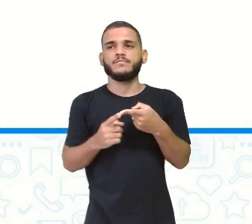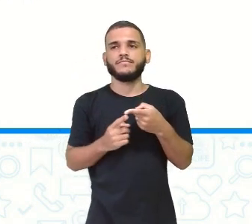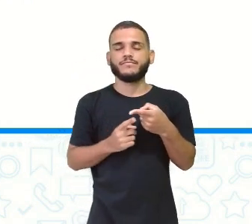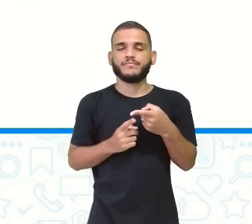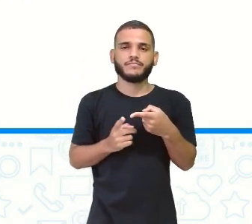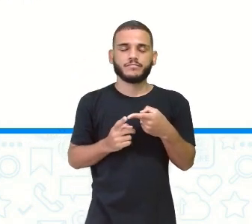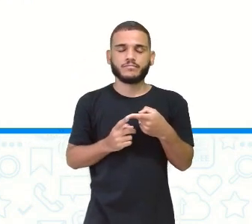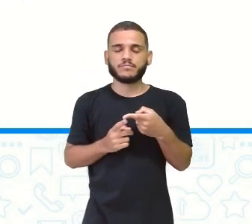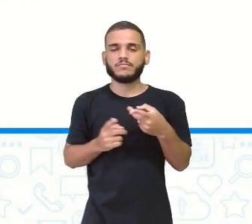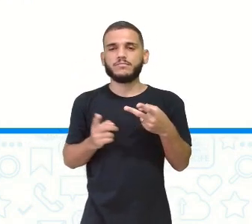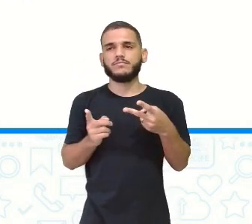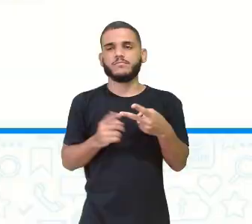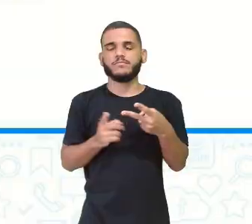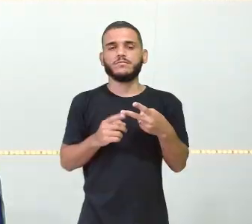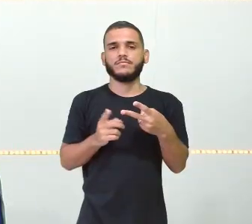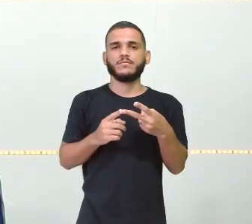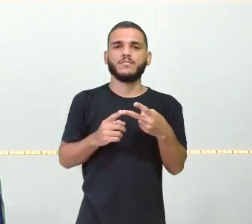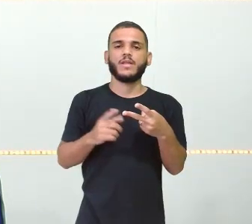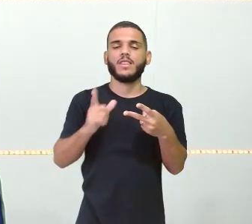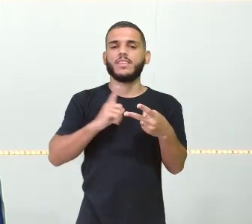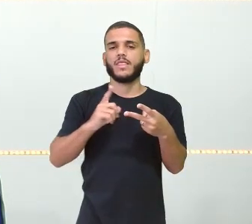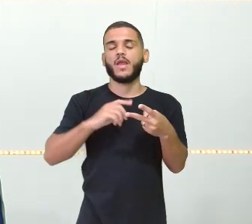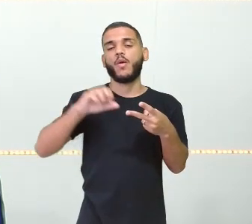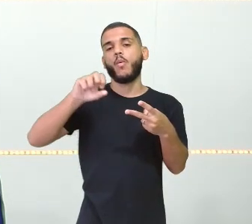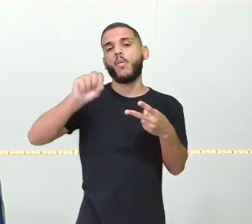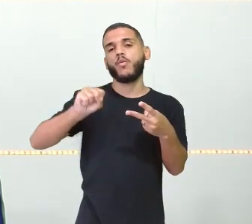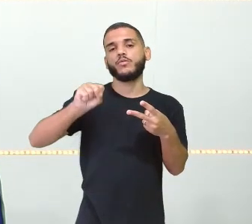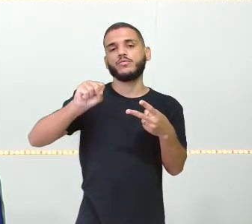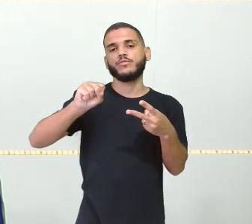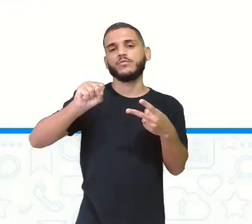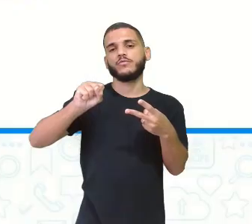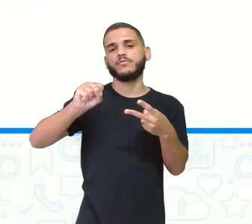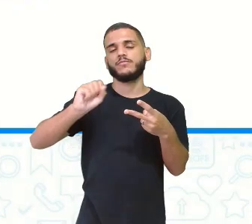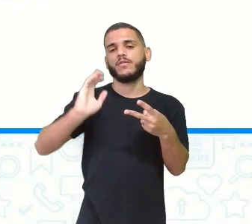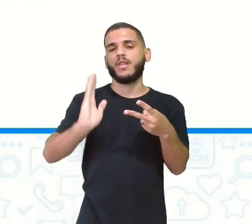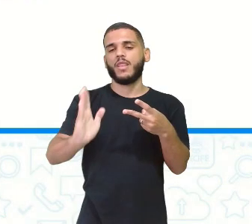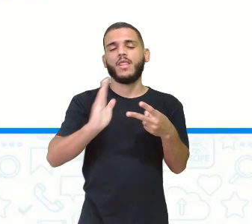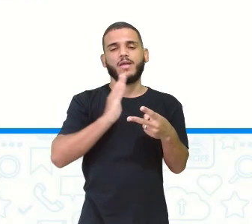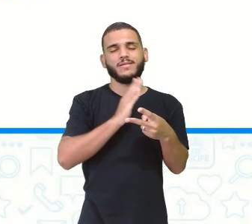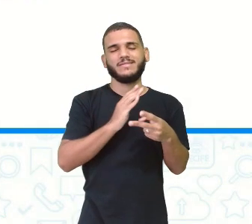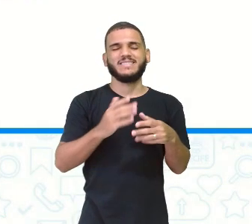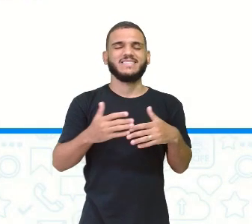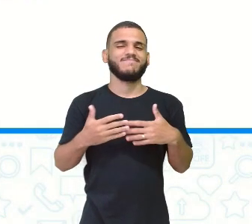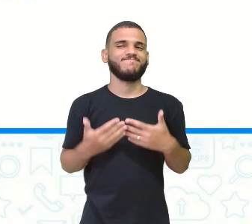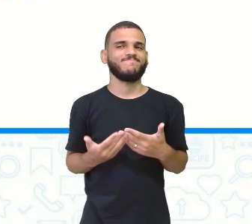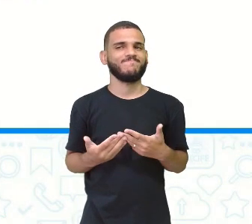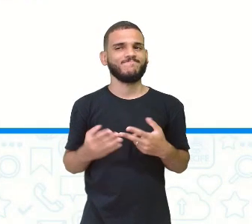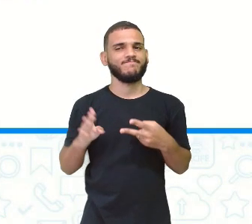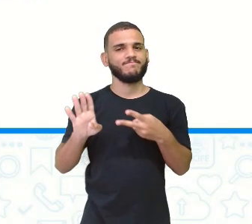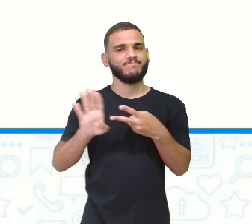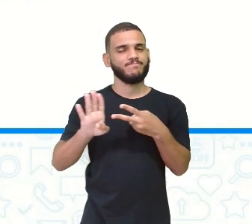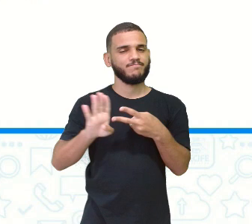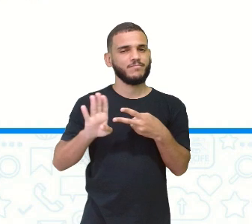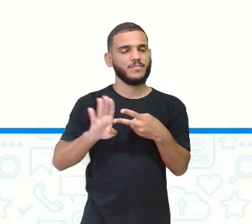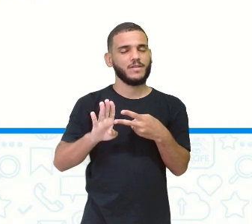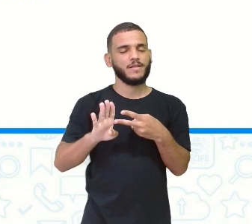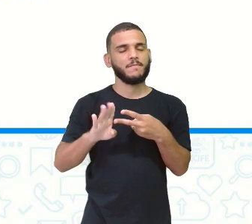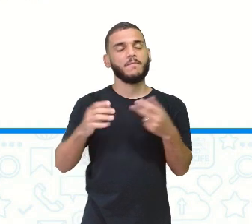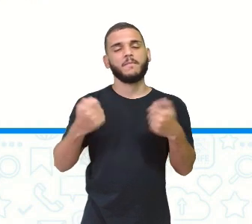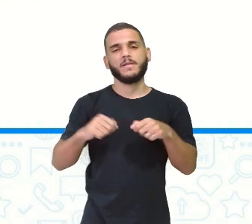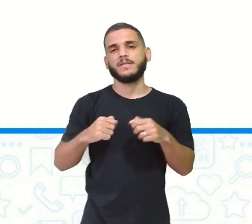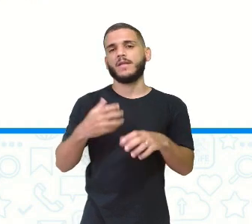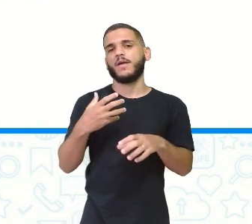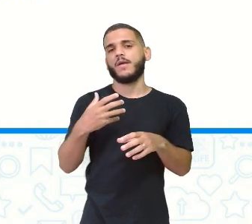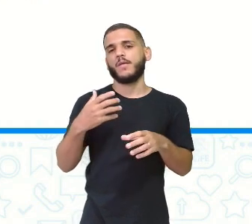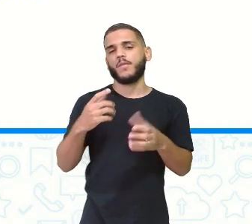lembra sim. A letra B apresenta 8 faces. Aí a gente vai contar aqui mais uma